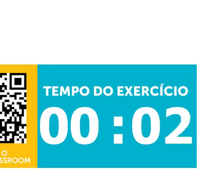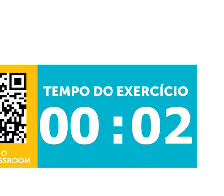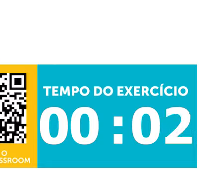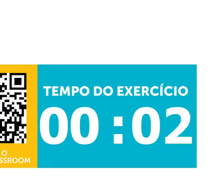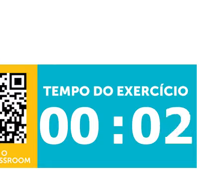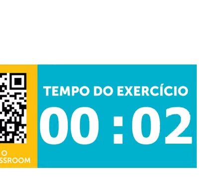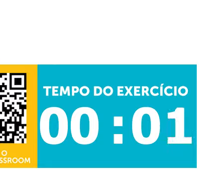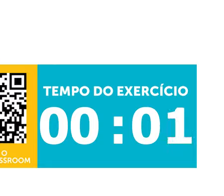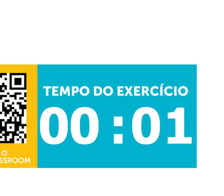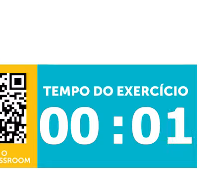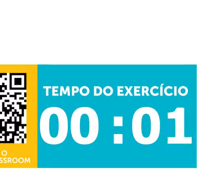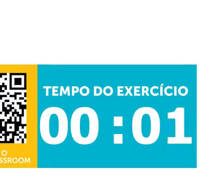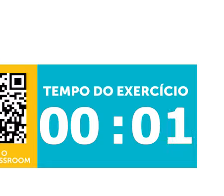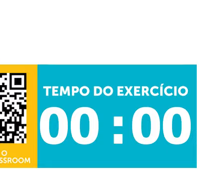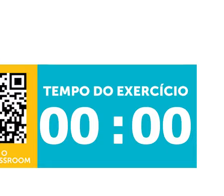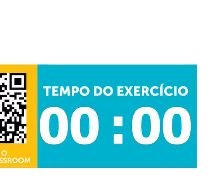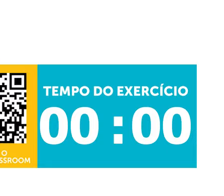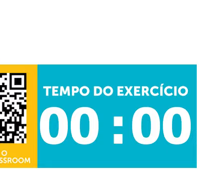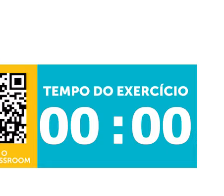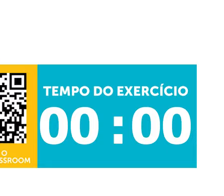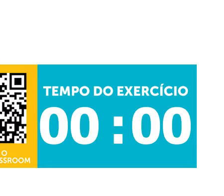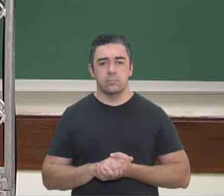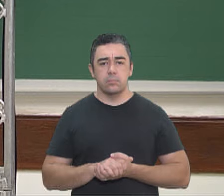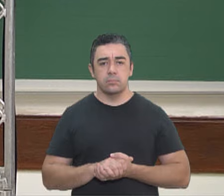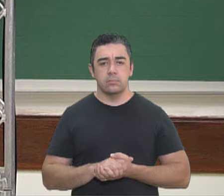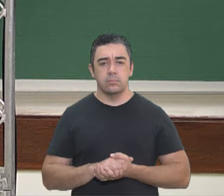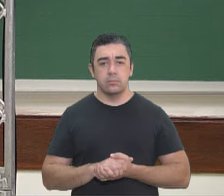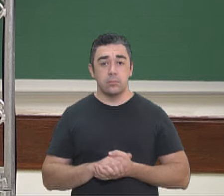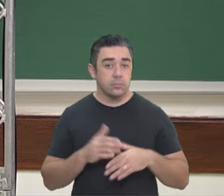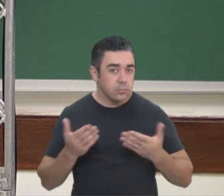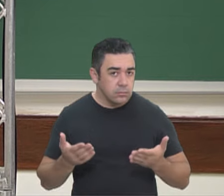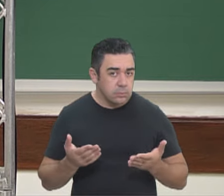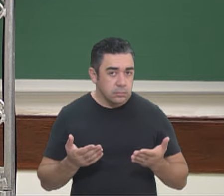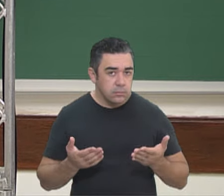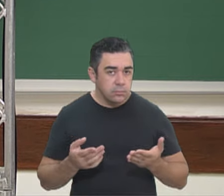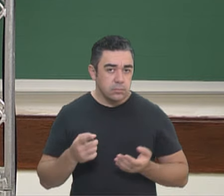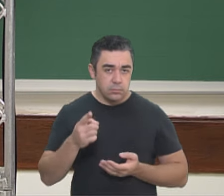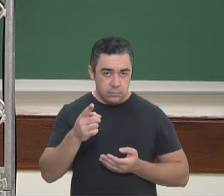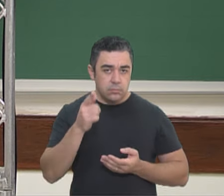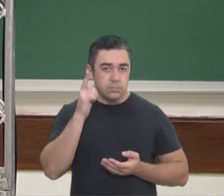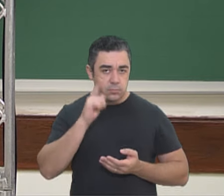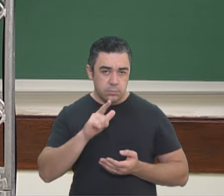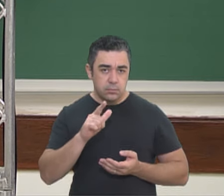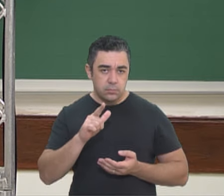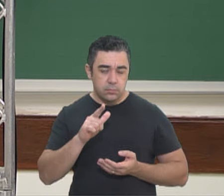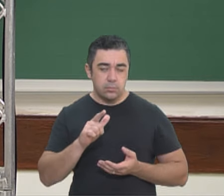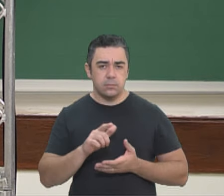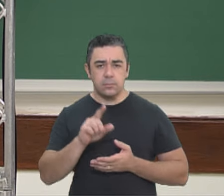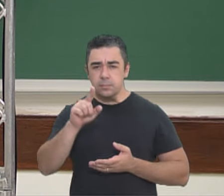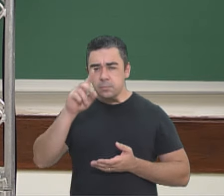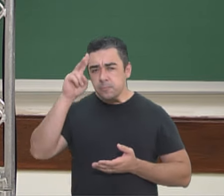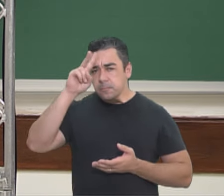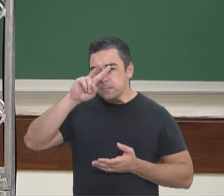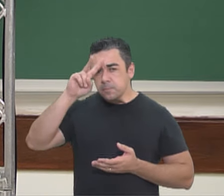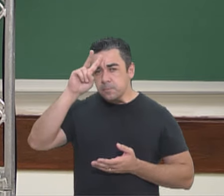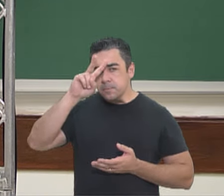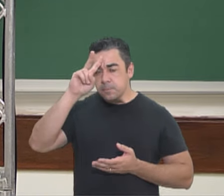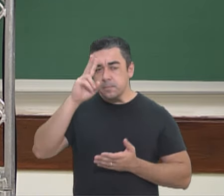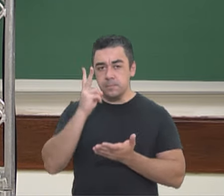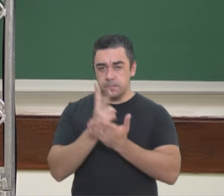é que será que vocês pensaram? Como é que vocês conseguiram organizar essa ideia? Que andar será que esse elevador parou? Vamos